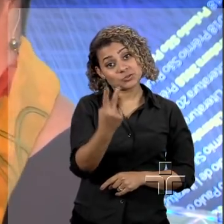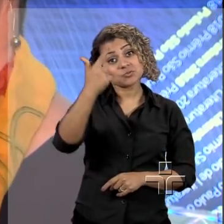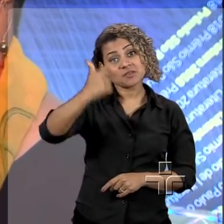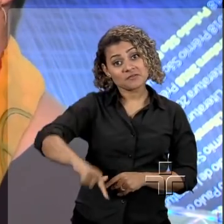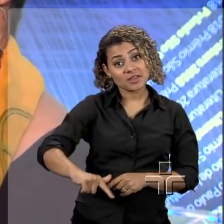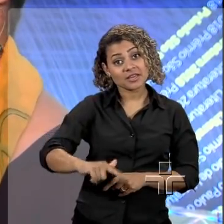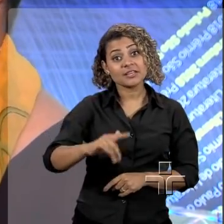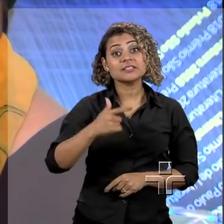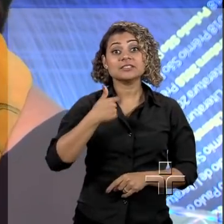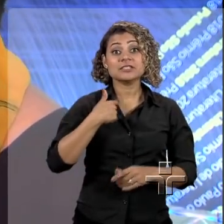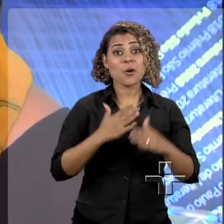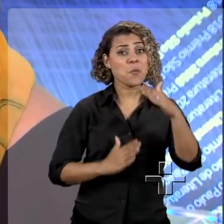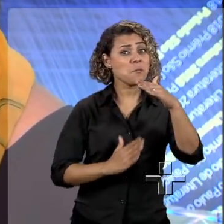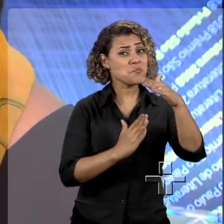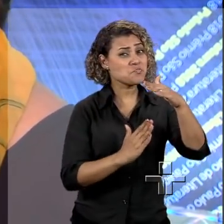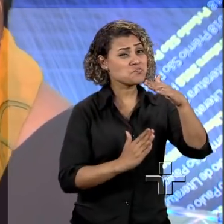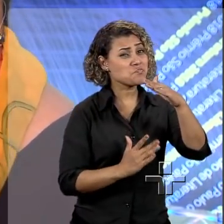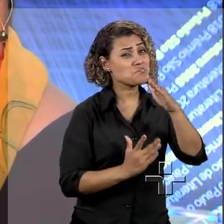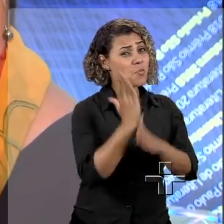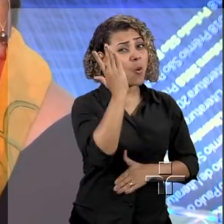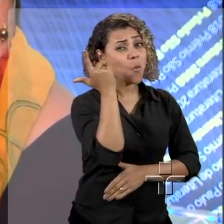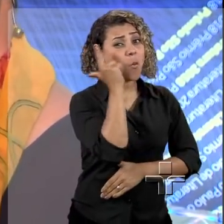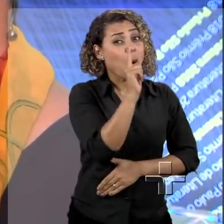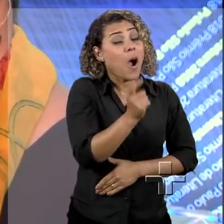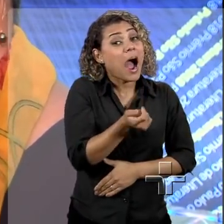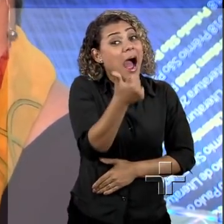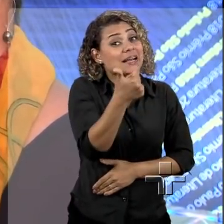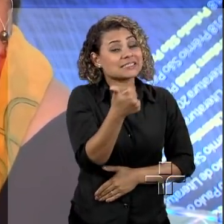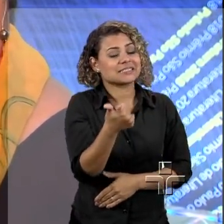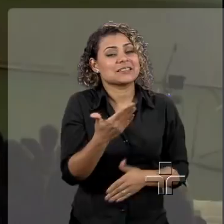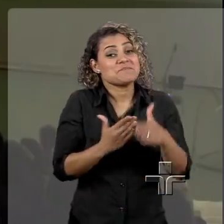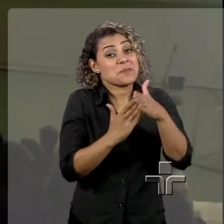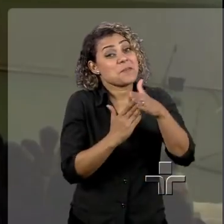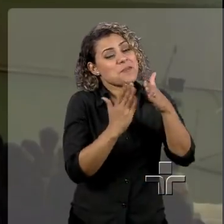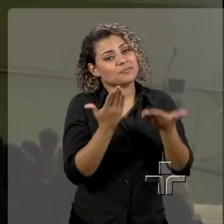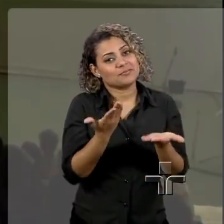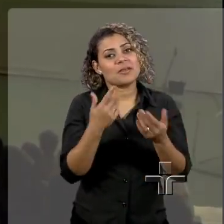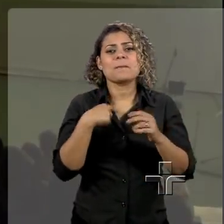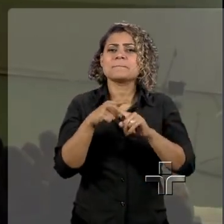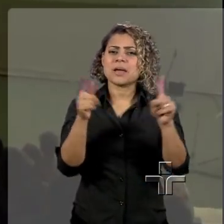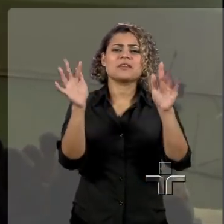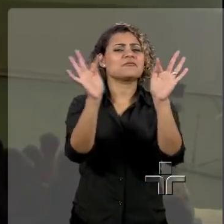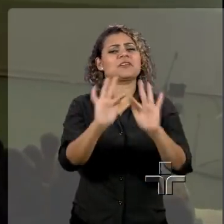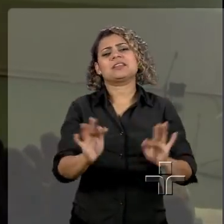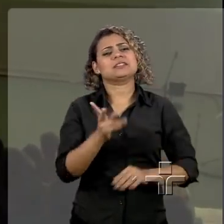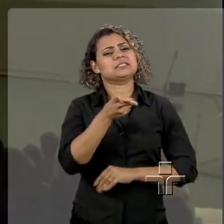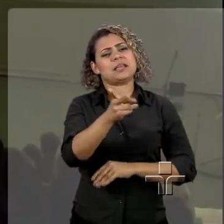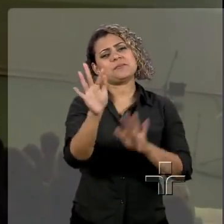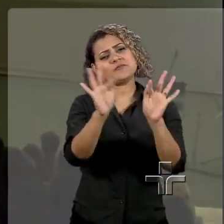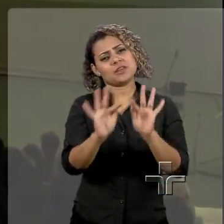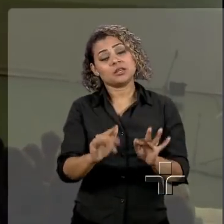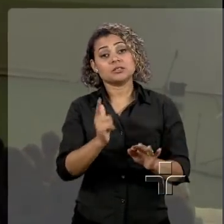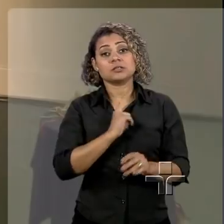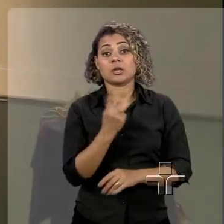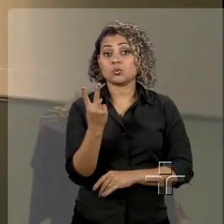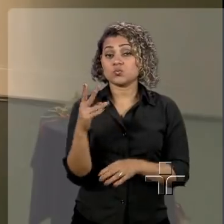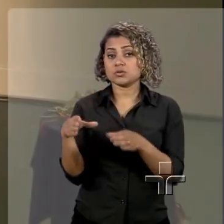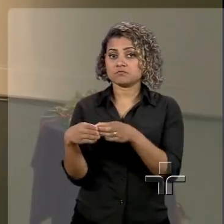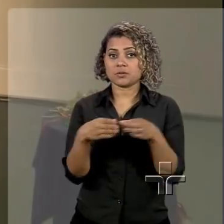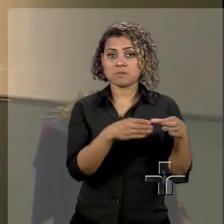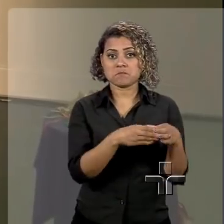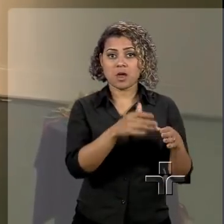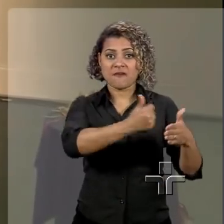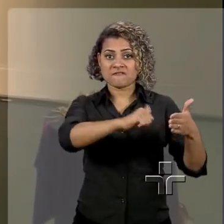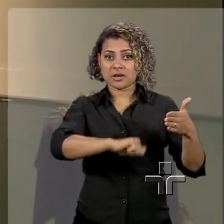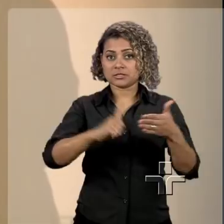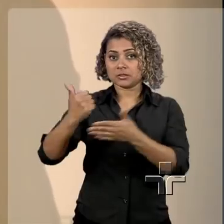Da outra vez eu bati na trave, mas vamos ver, estou super feliz de qualquer maneira. Os autores são avaliados por 2 comissões de júri. Na primeira